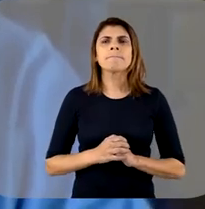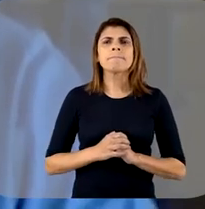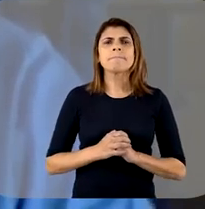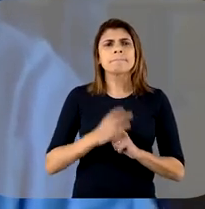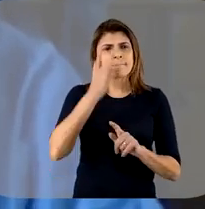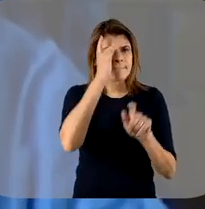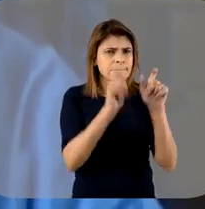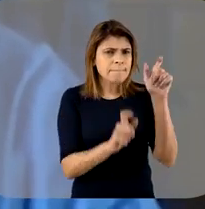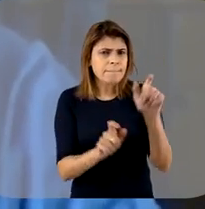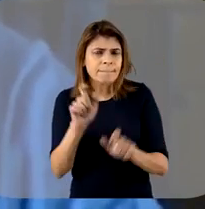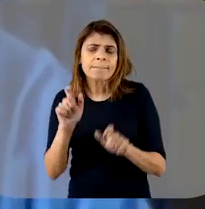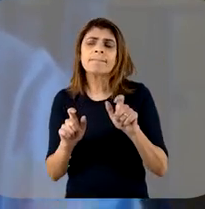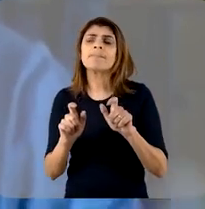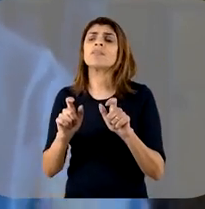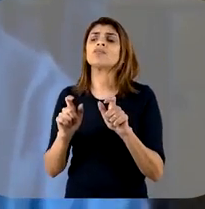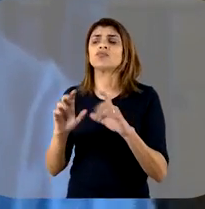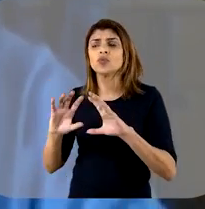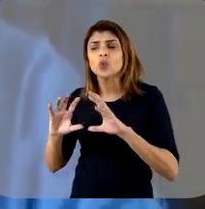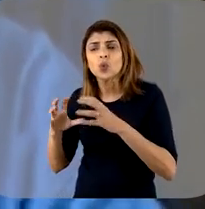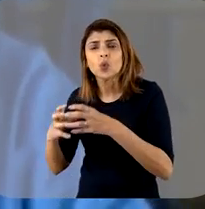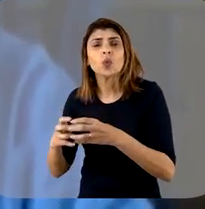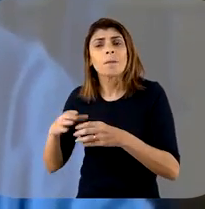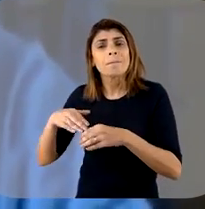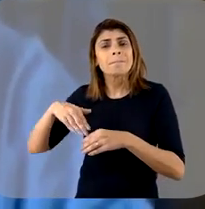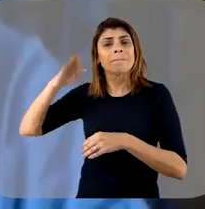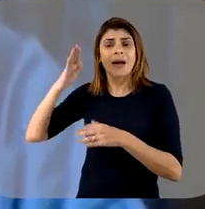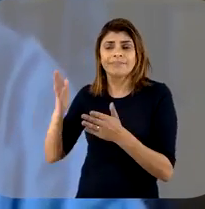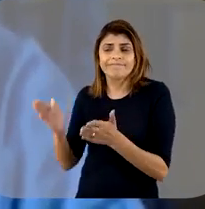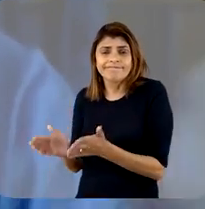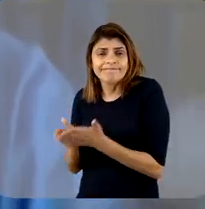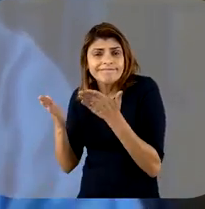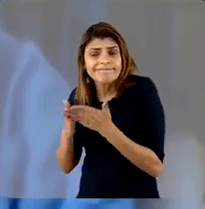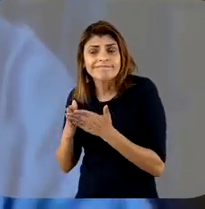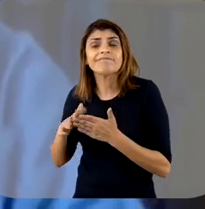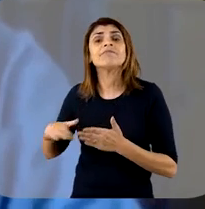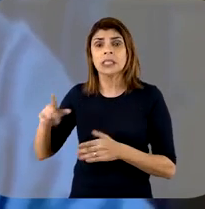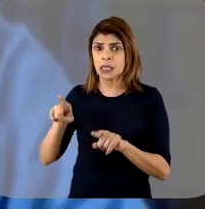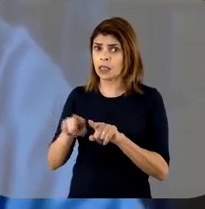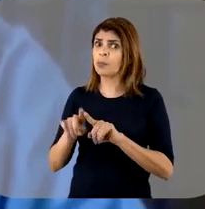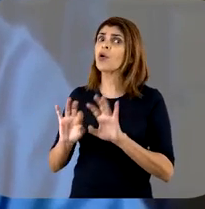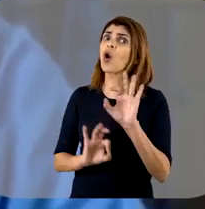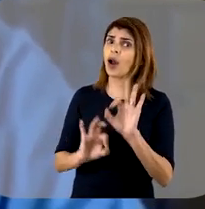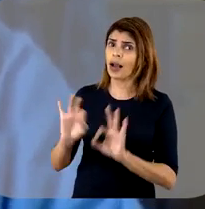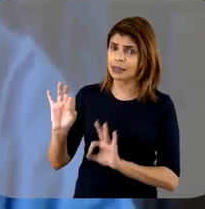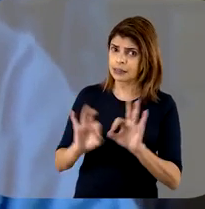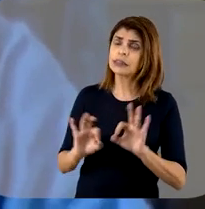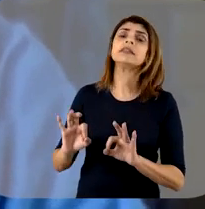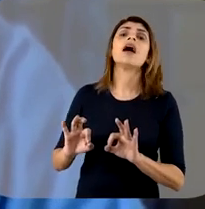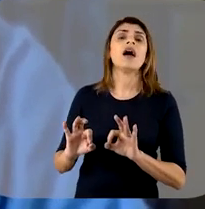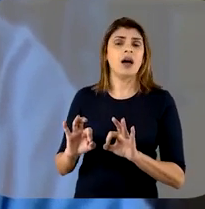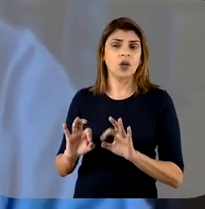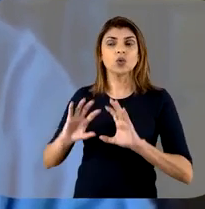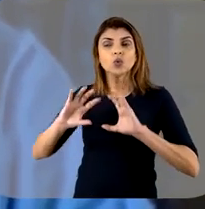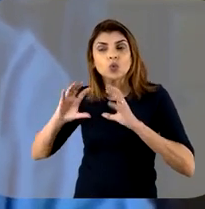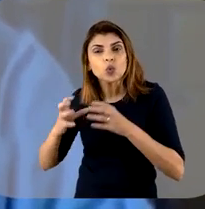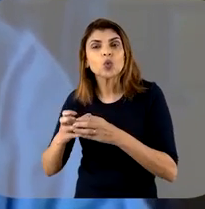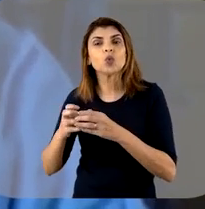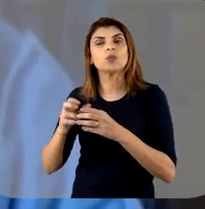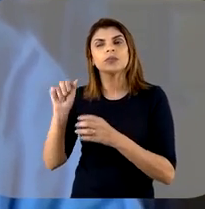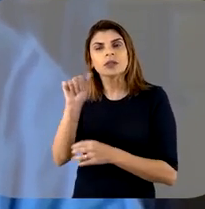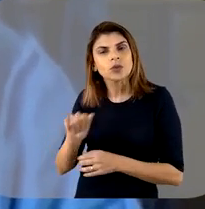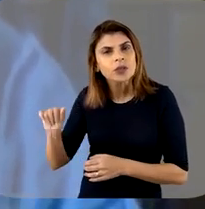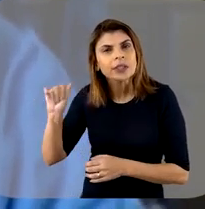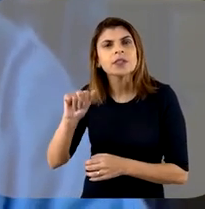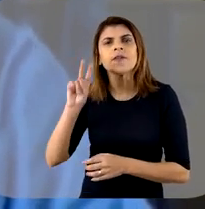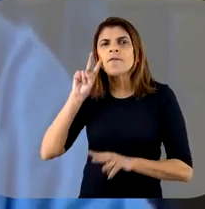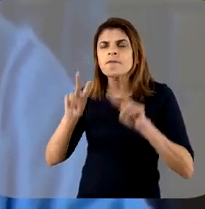movimentos, né, e aqueles mais vulneráveis da população, eles estão se organizando também. Isso é muito interessante, né? Você vê